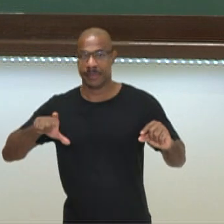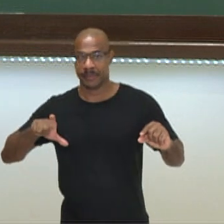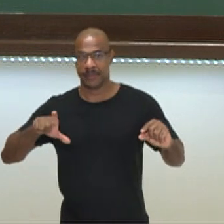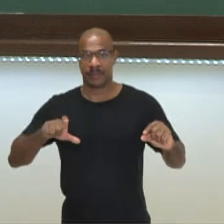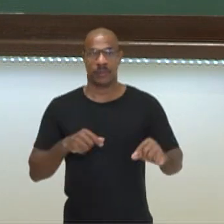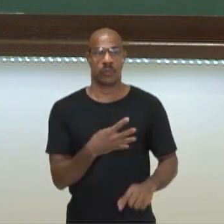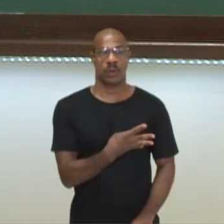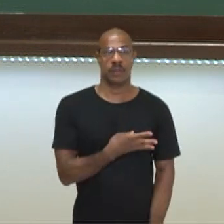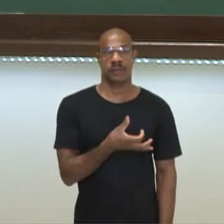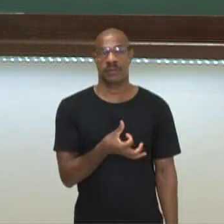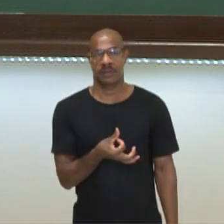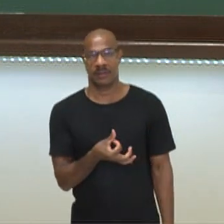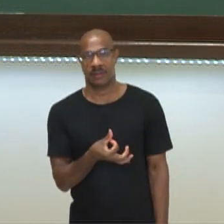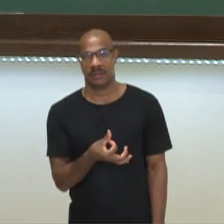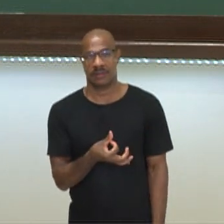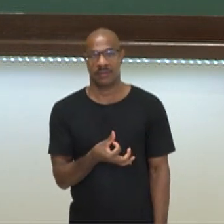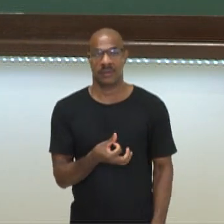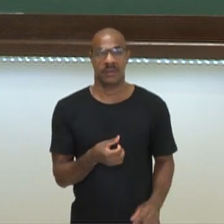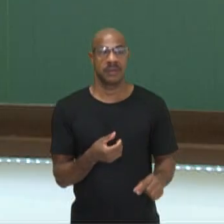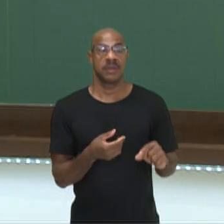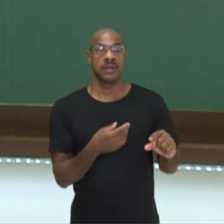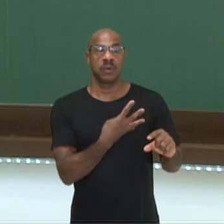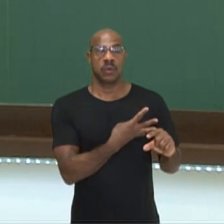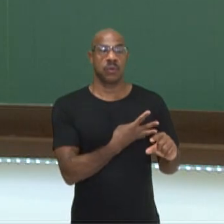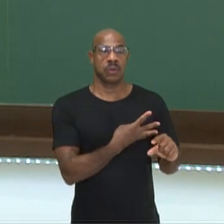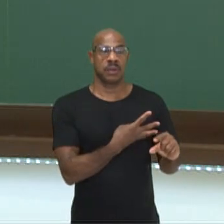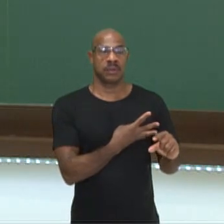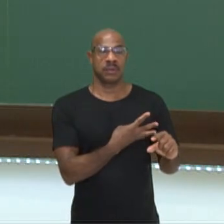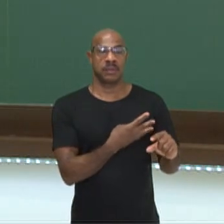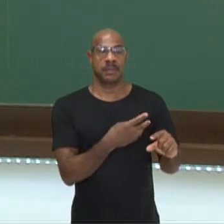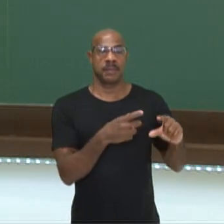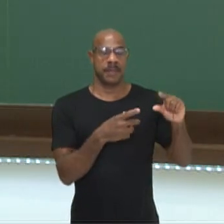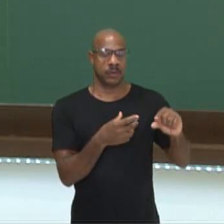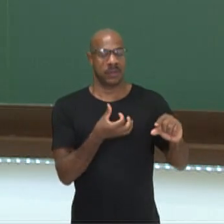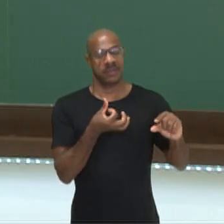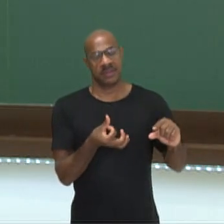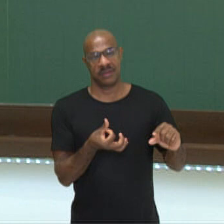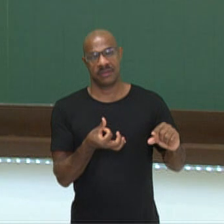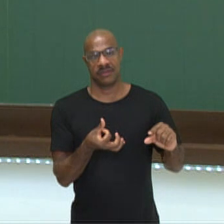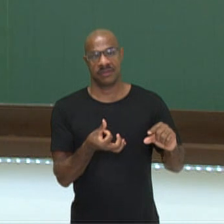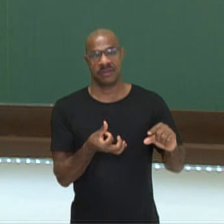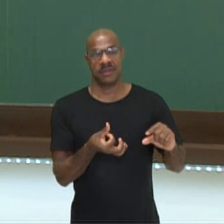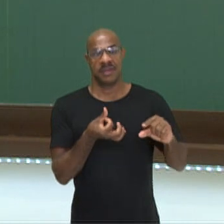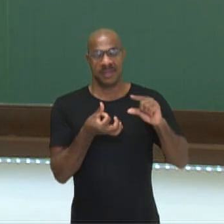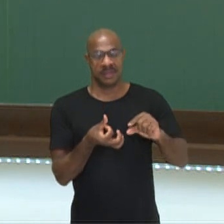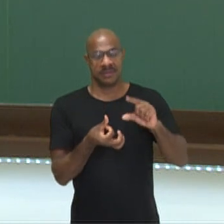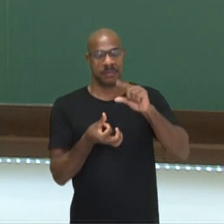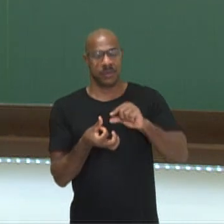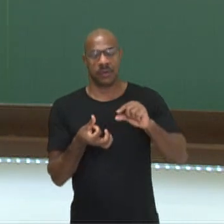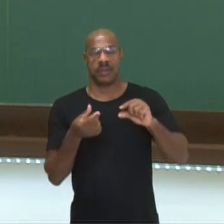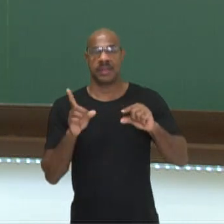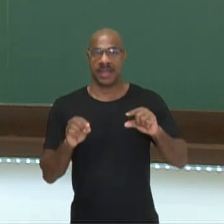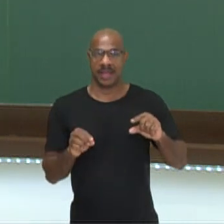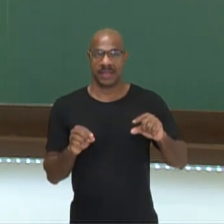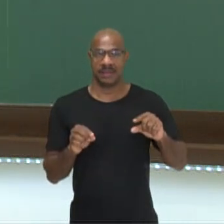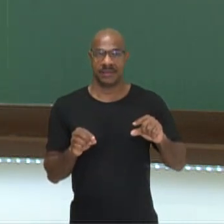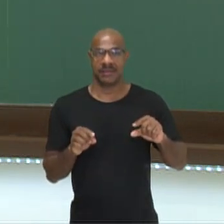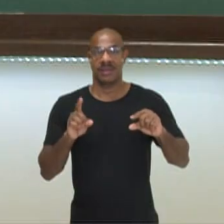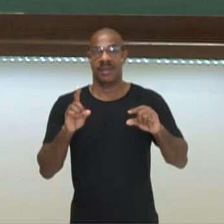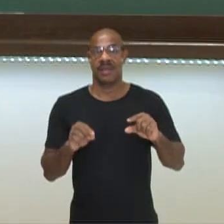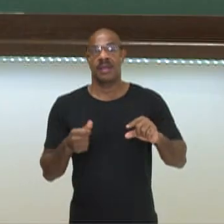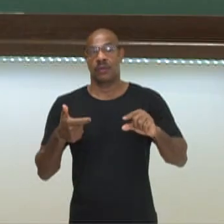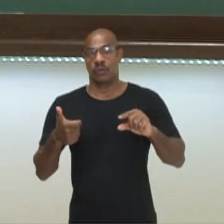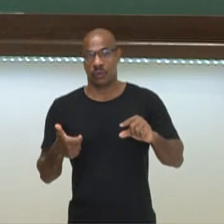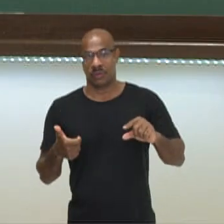4. 4 é menor que 6, que é menor que 10, que é menor que 12, que é menor do que